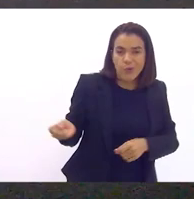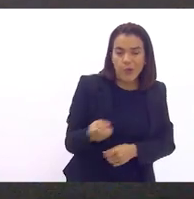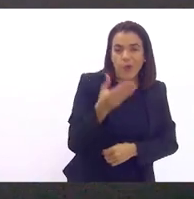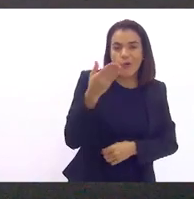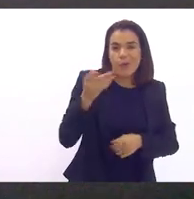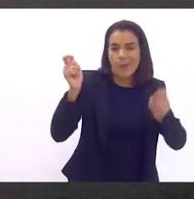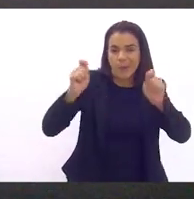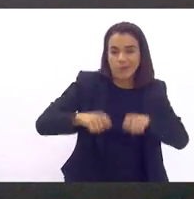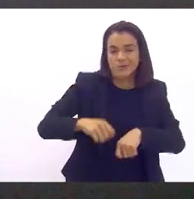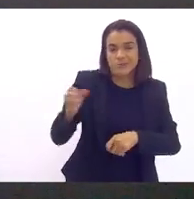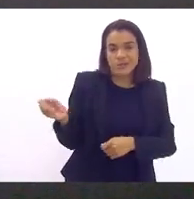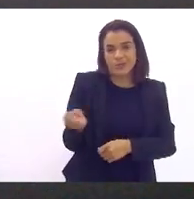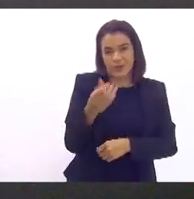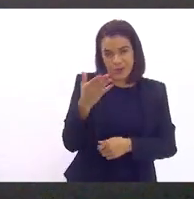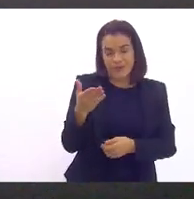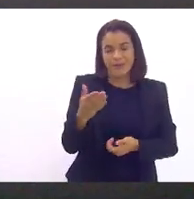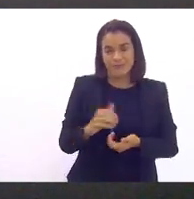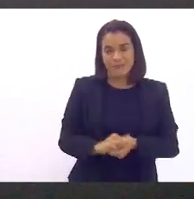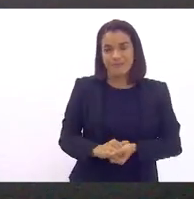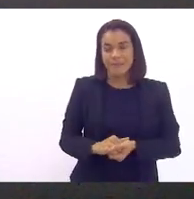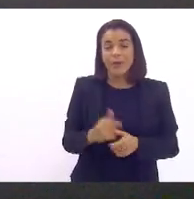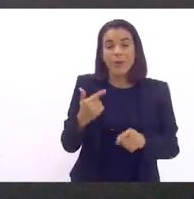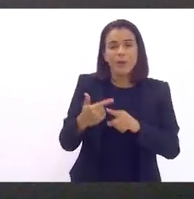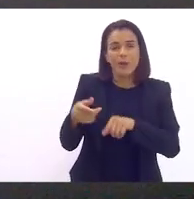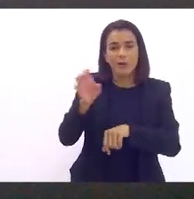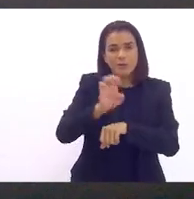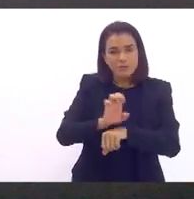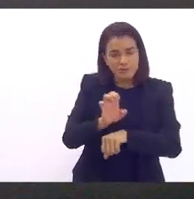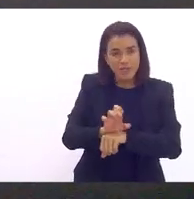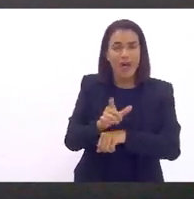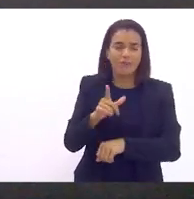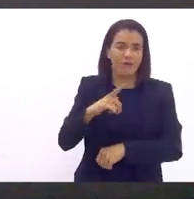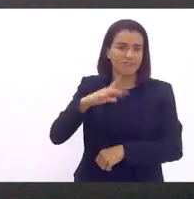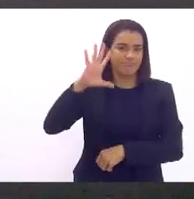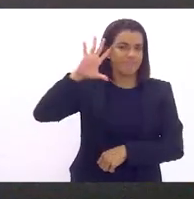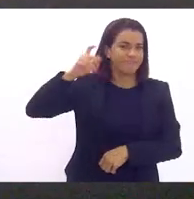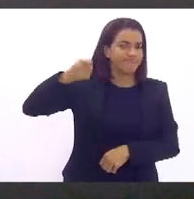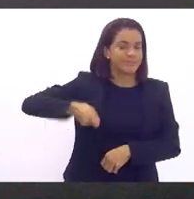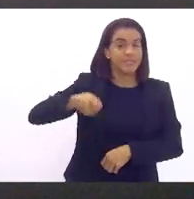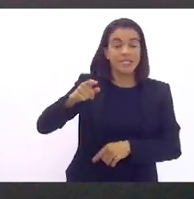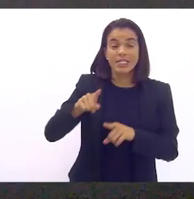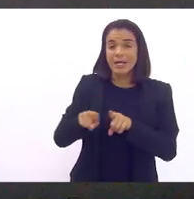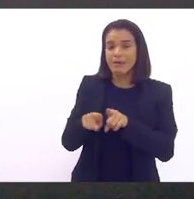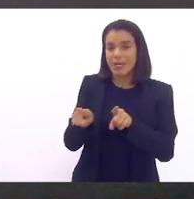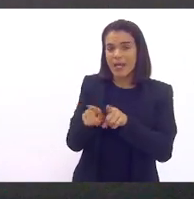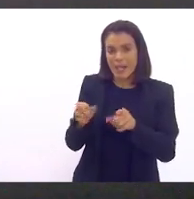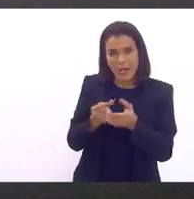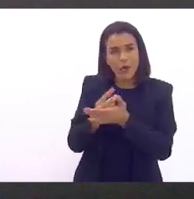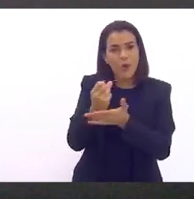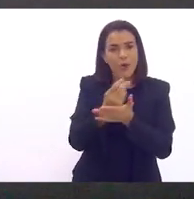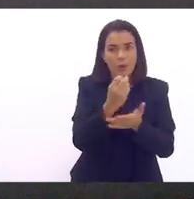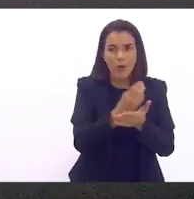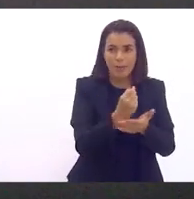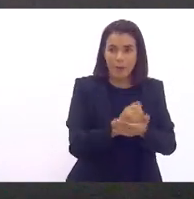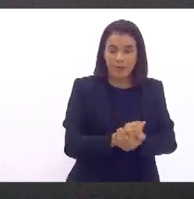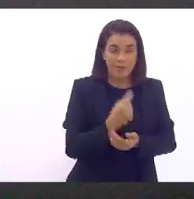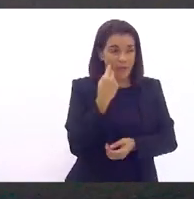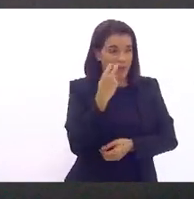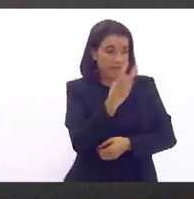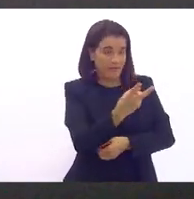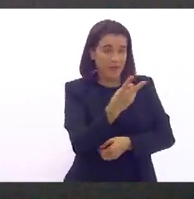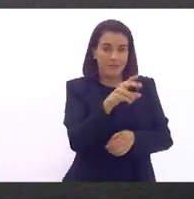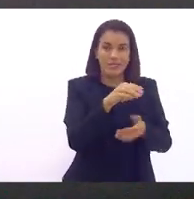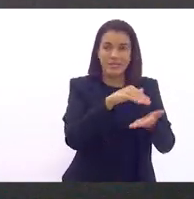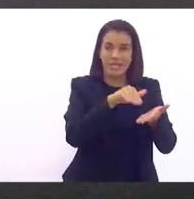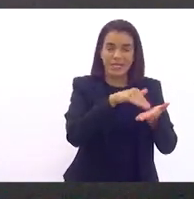possibilidades novas né porque o estado ele é tomador ele é comprador tá precificado tá ali no custo da